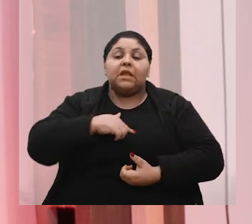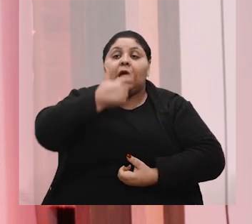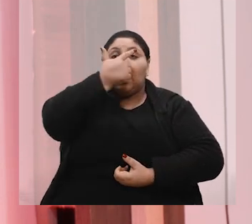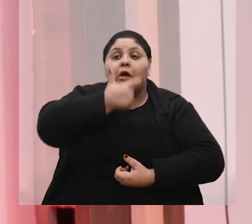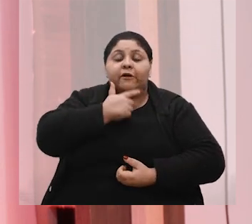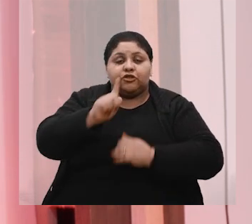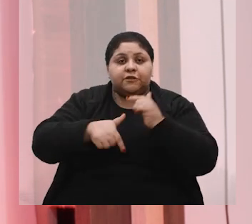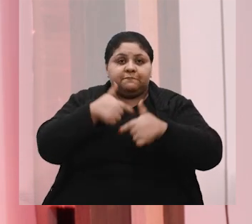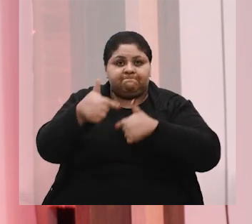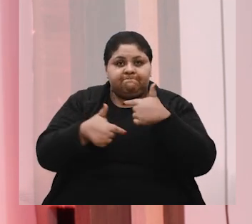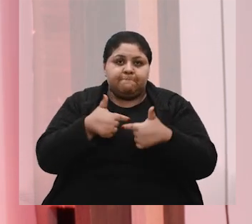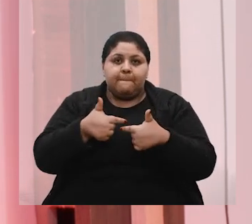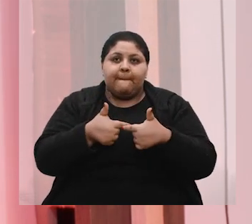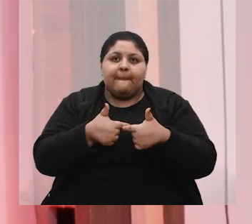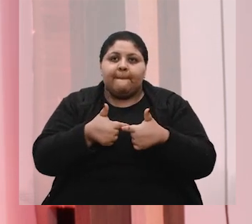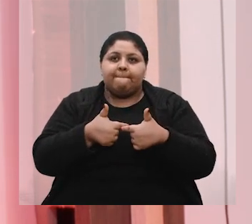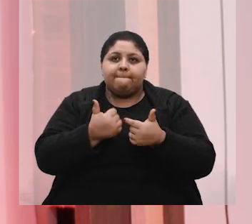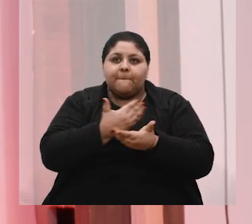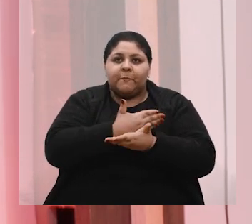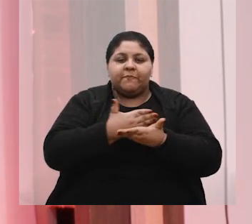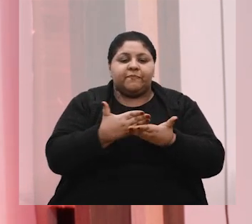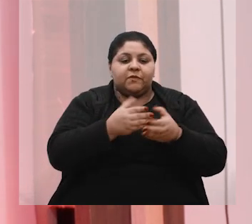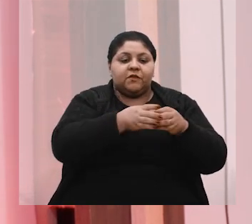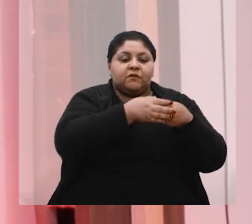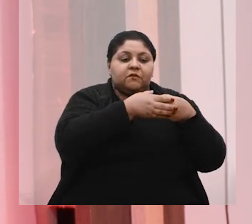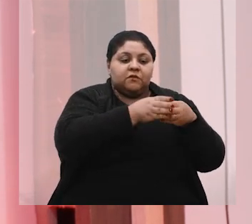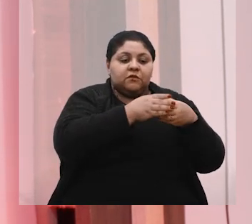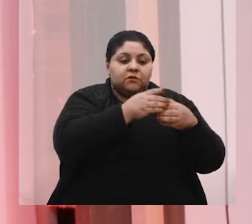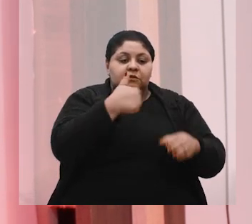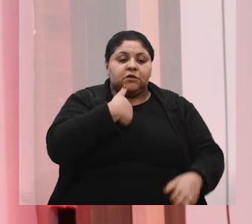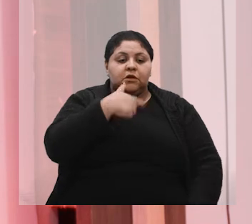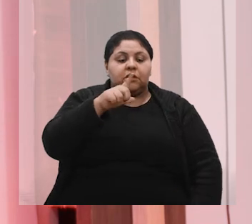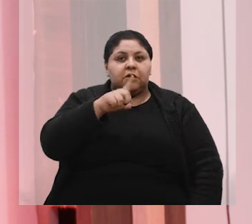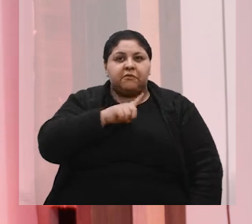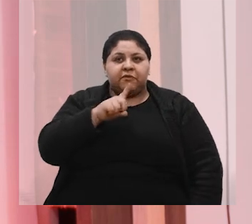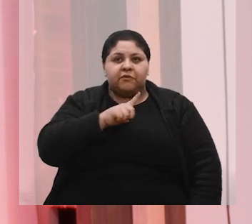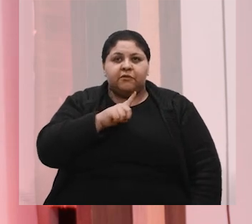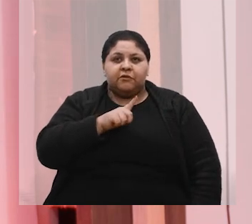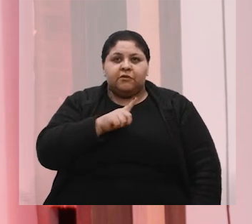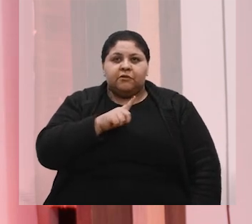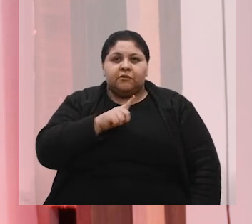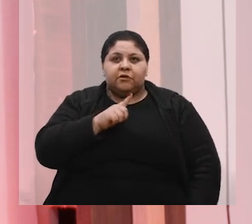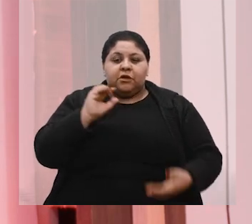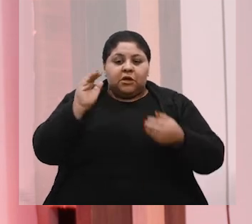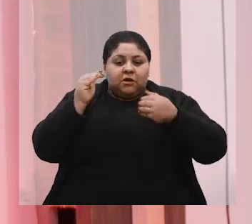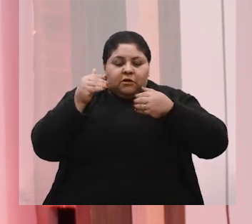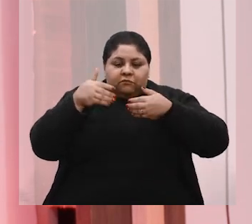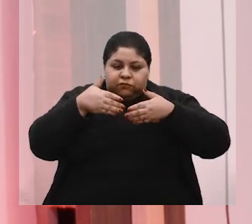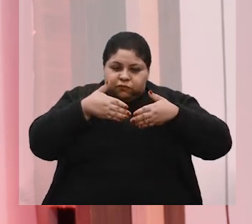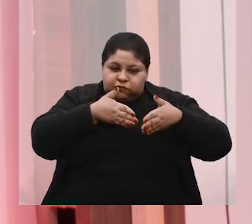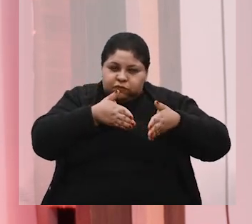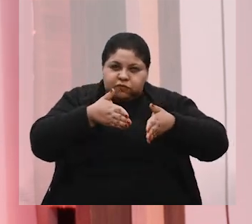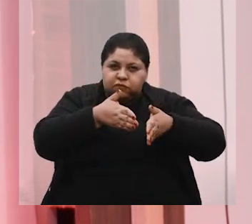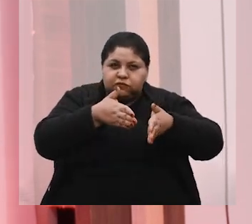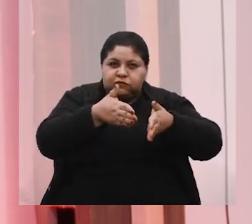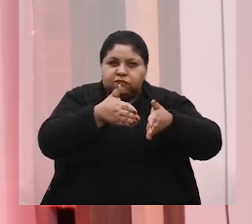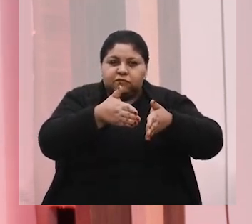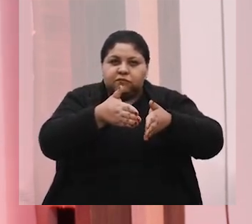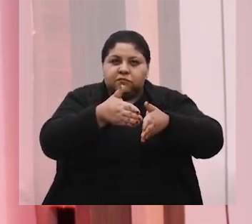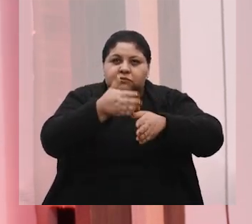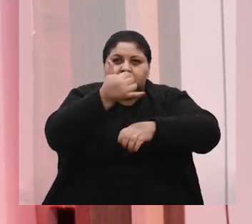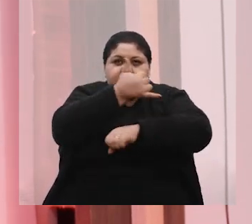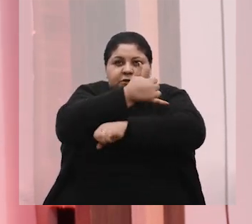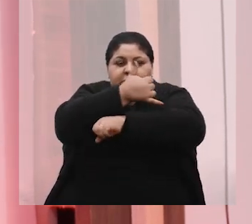E eu acho que esse trabalho aí, ele é fruto dessa vivência que eu tenho e desse percurso que eu fiz em